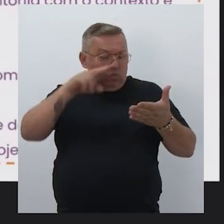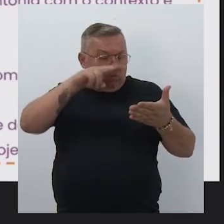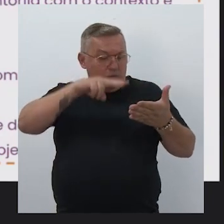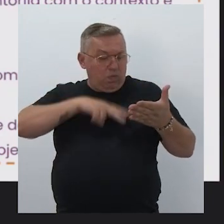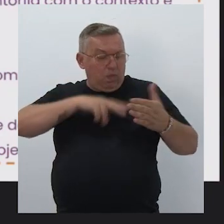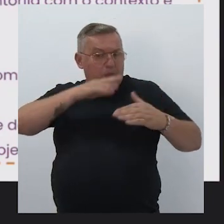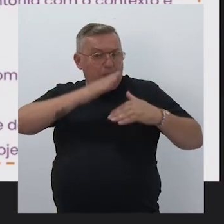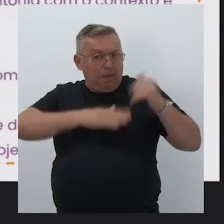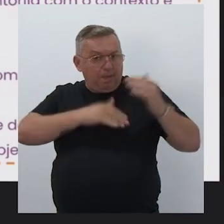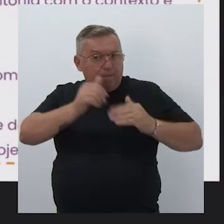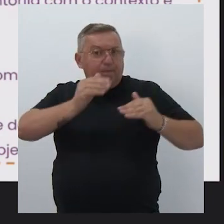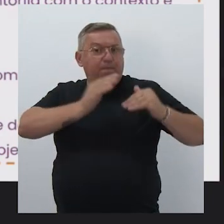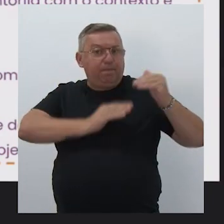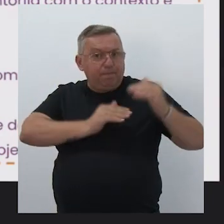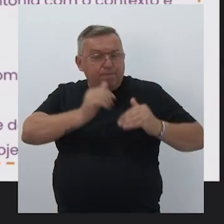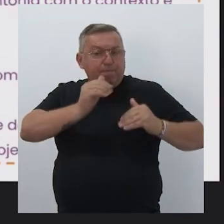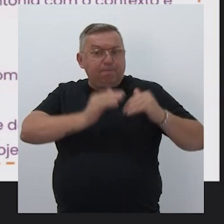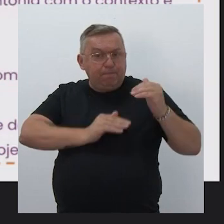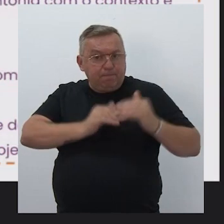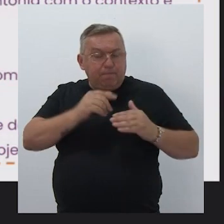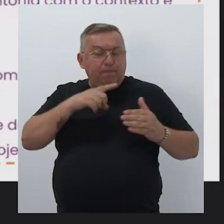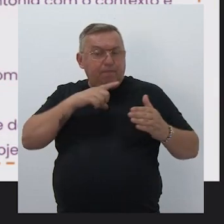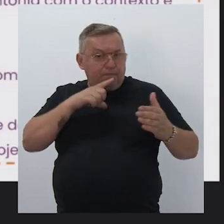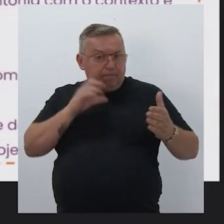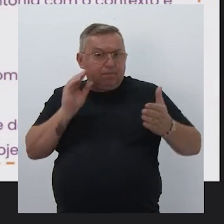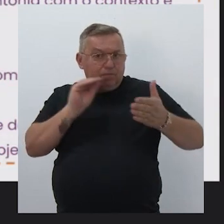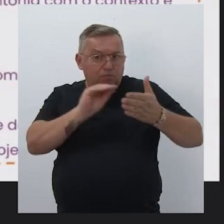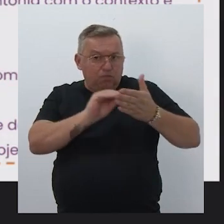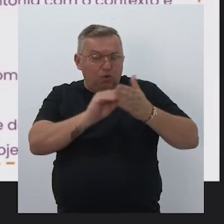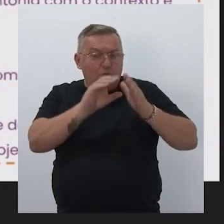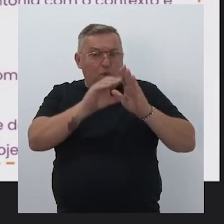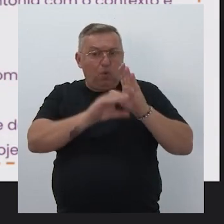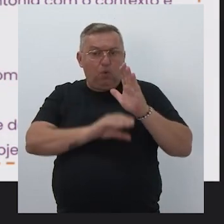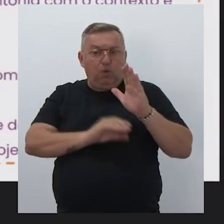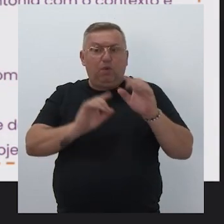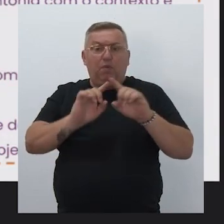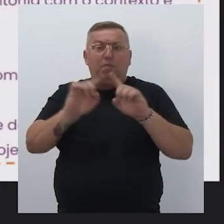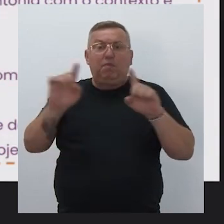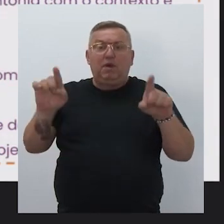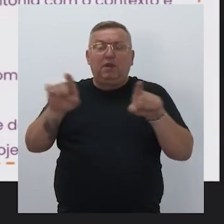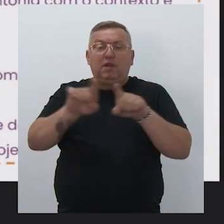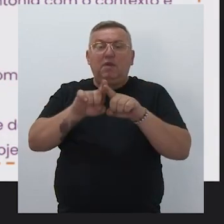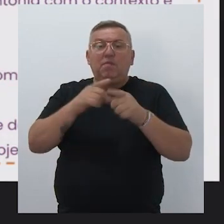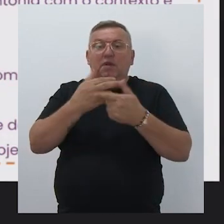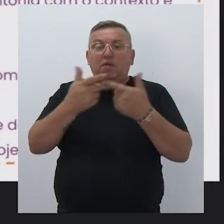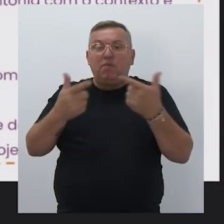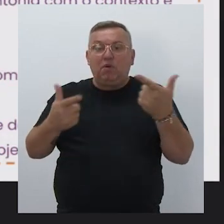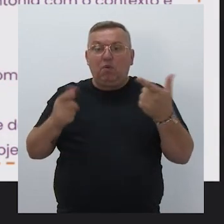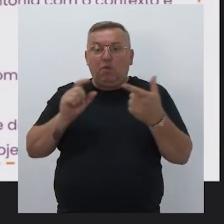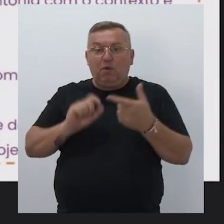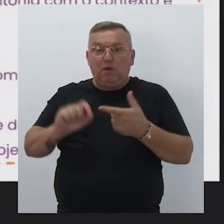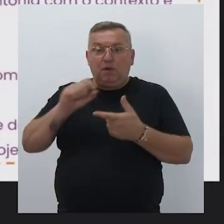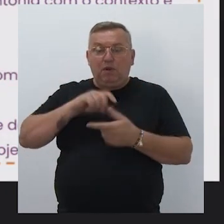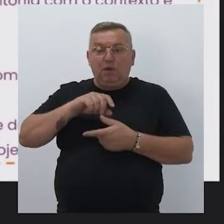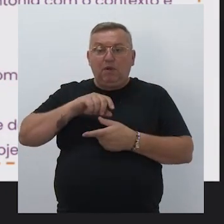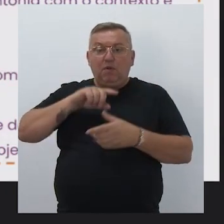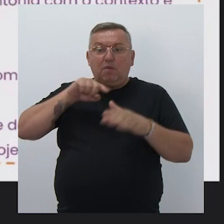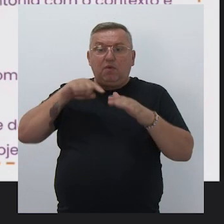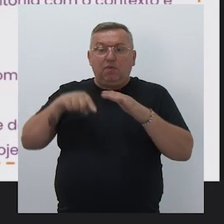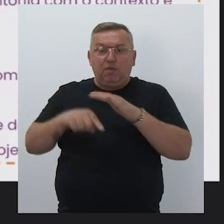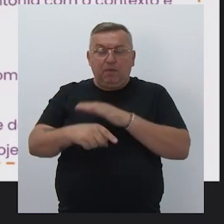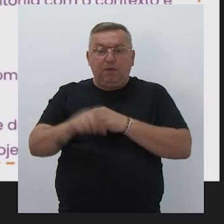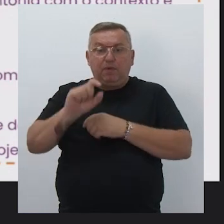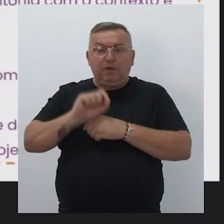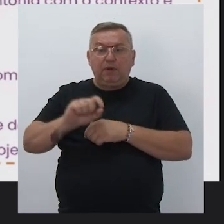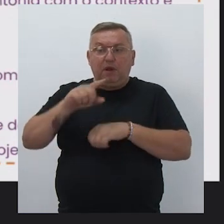por habilidade esteja no currículo, né? Mas tem uma coisa que é o aprofundamento, que é